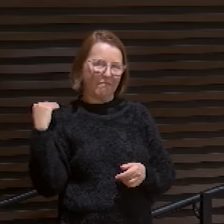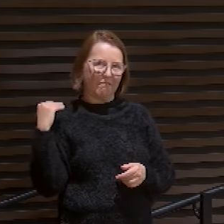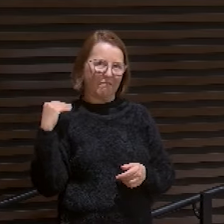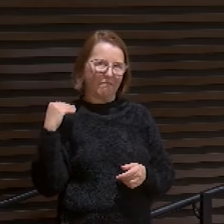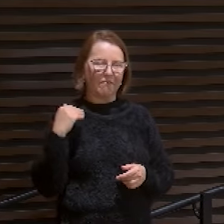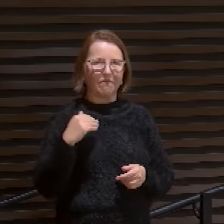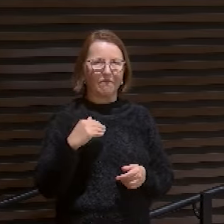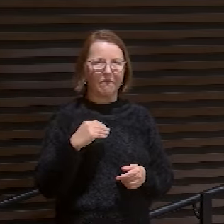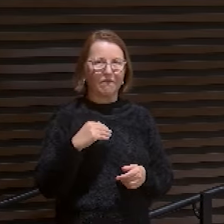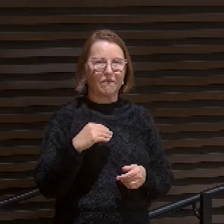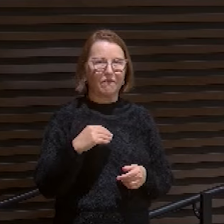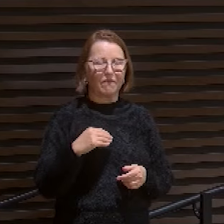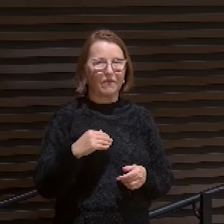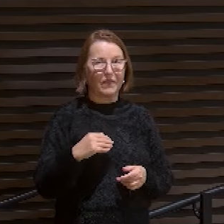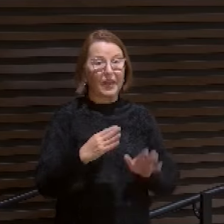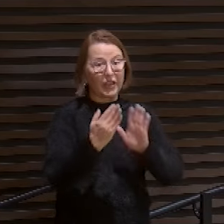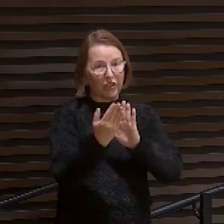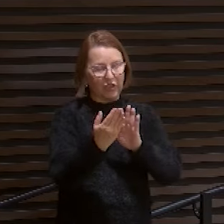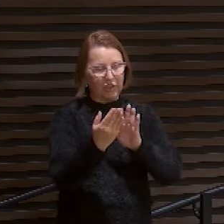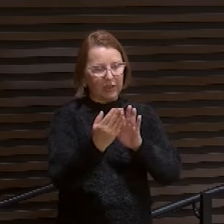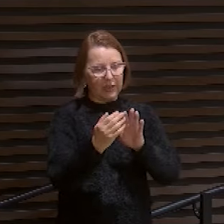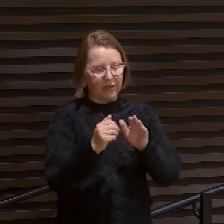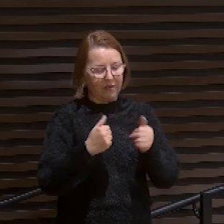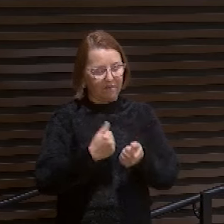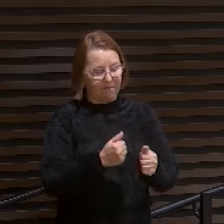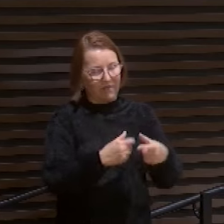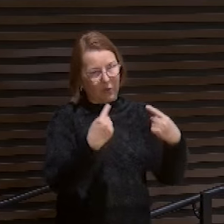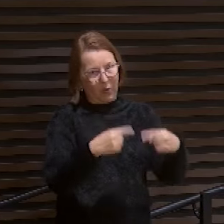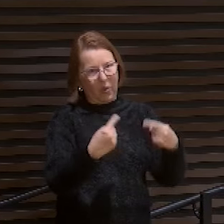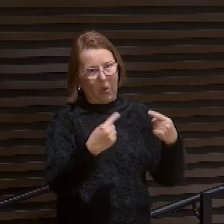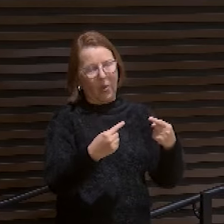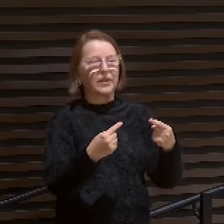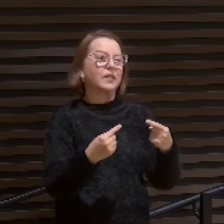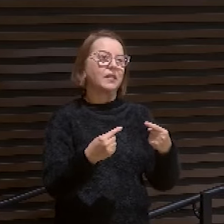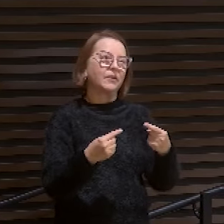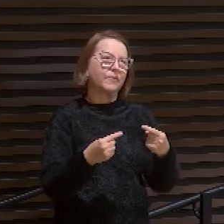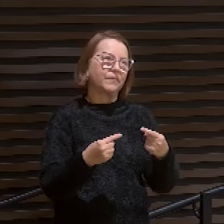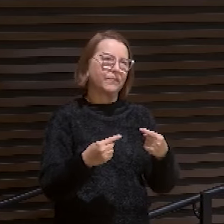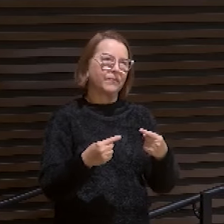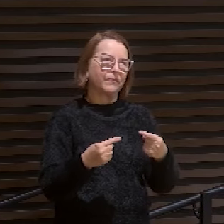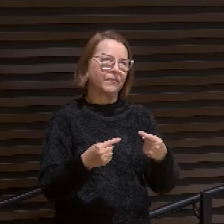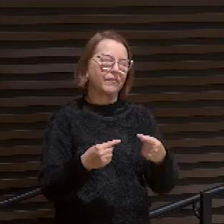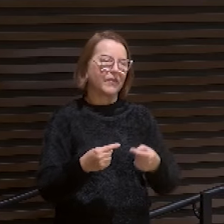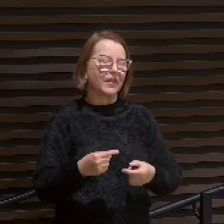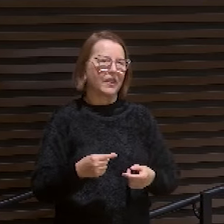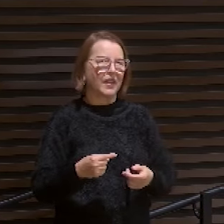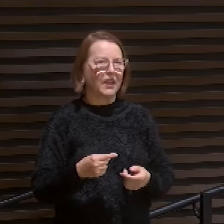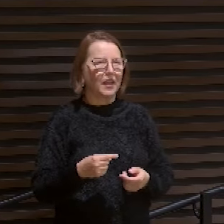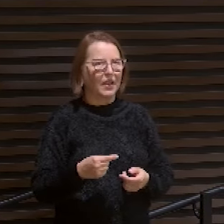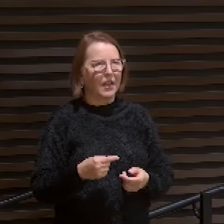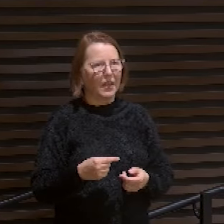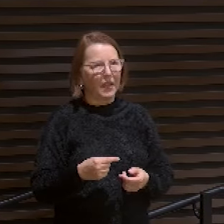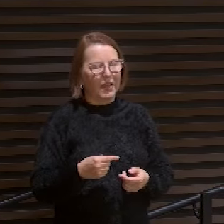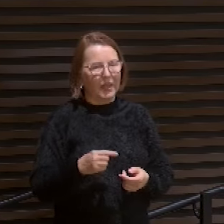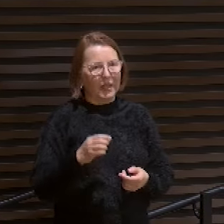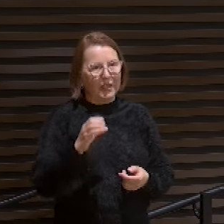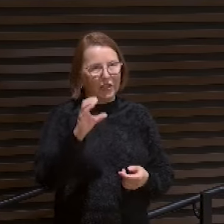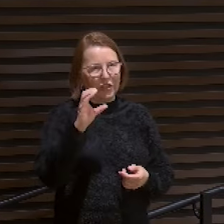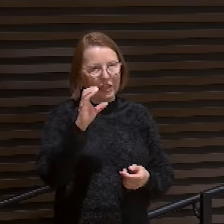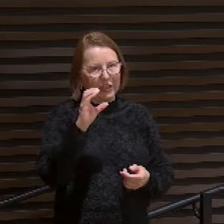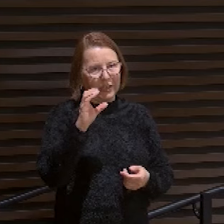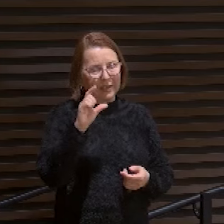dos hebreus diante da perseguição, ali entre Cláudio, Nero, no